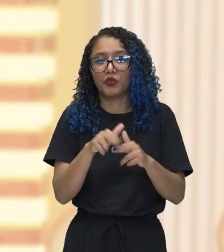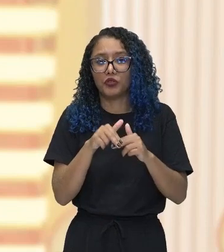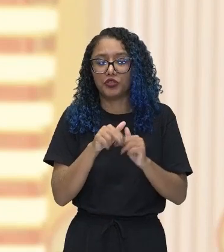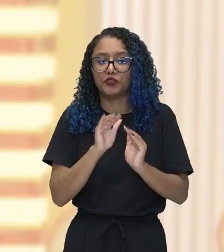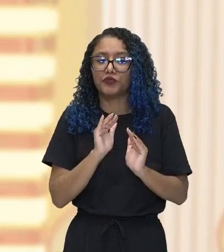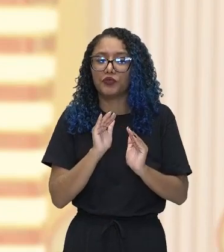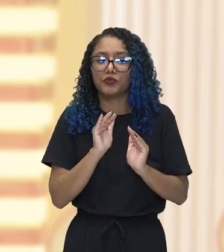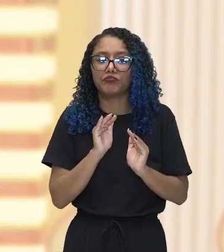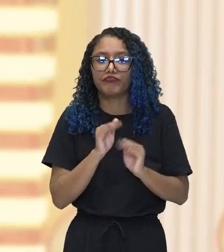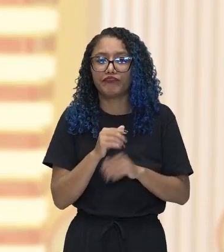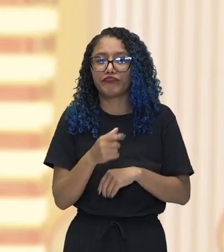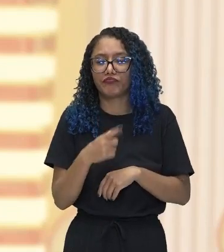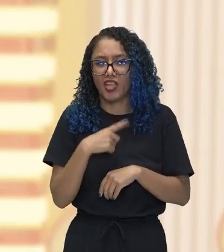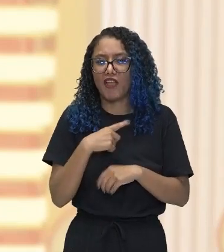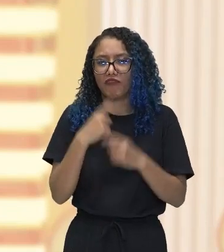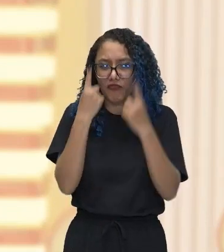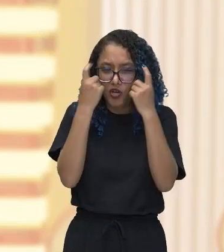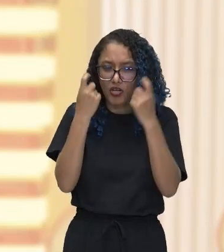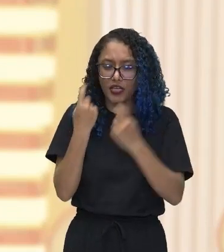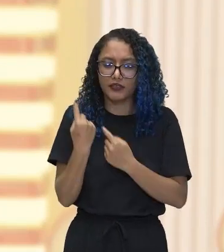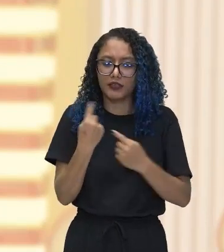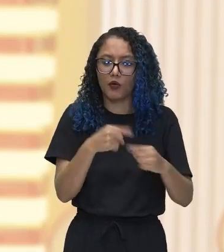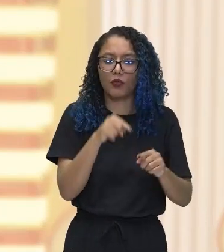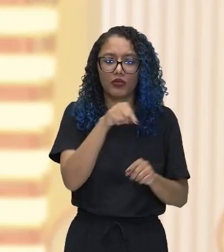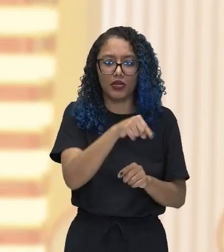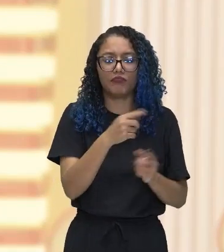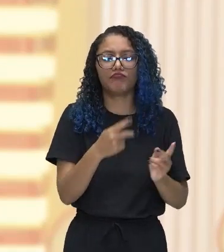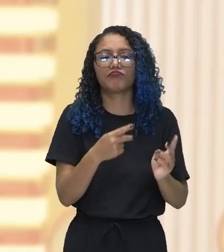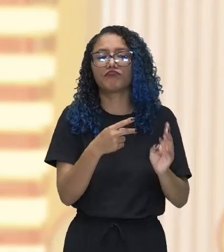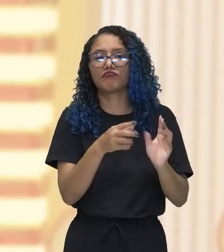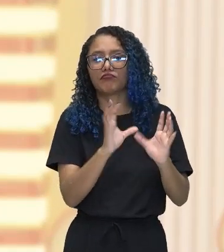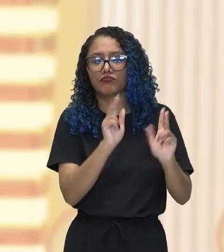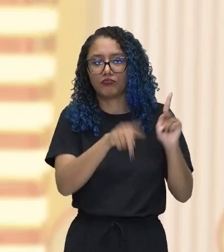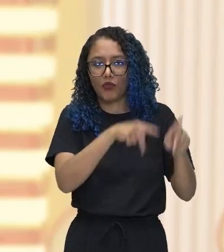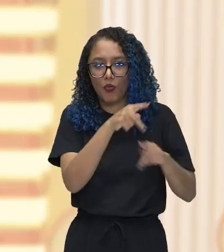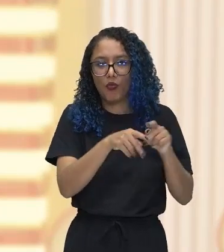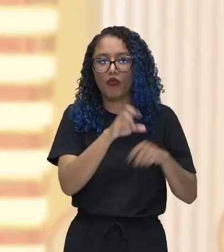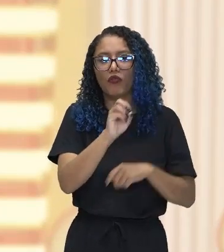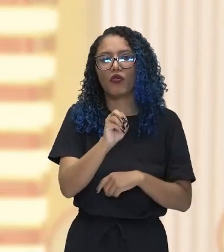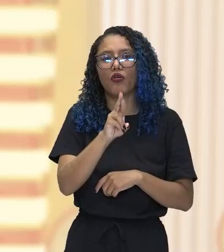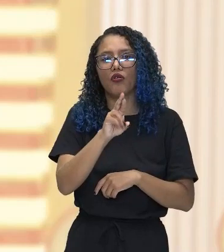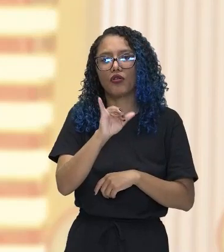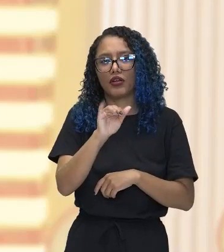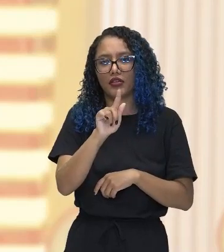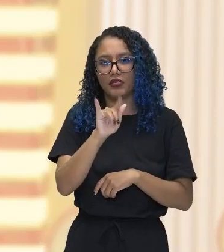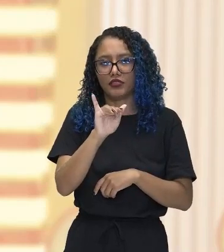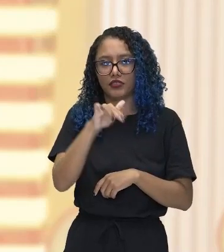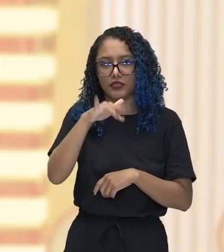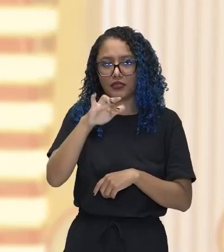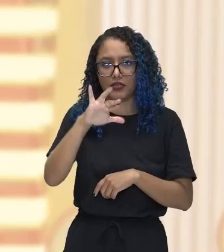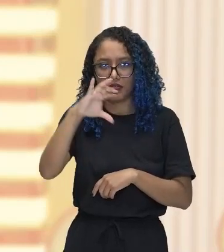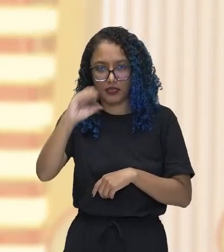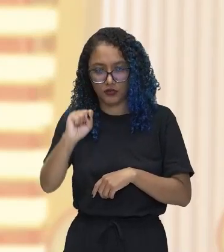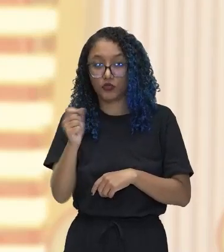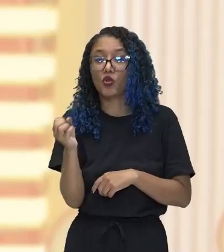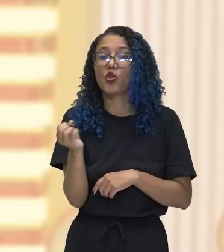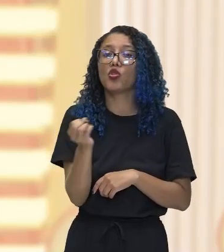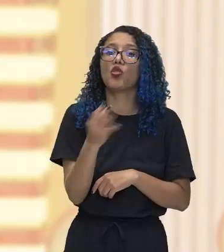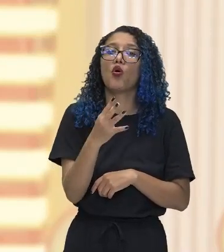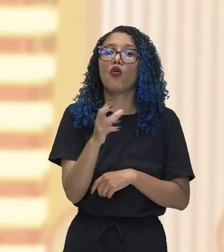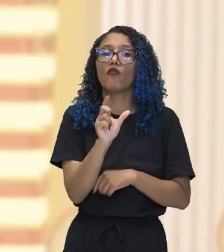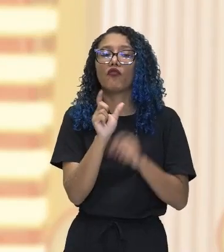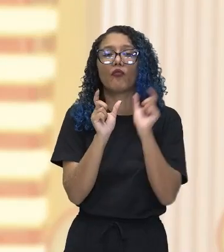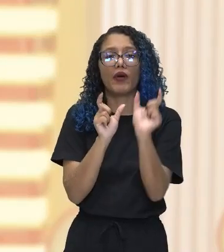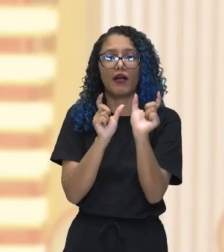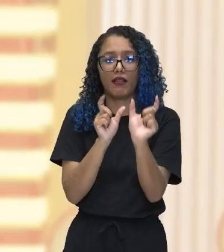populações originárias, não é mesmo? Que é o novo termo que a gente usa então aí para, né, aqueles que ficaram